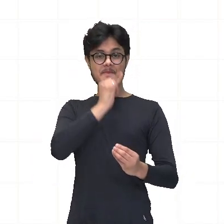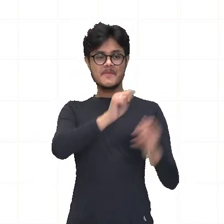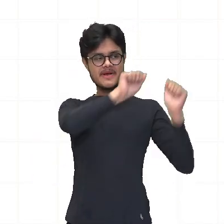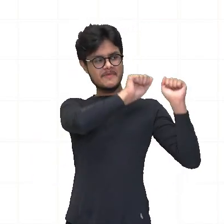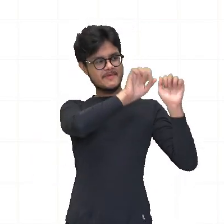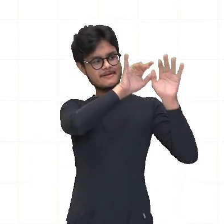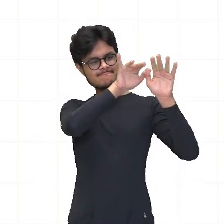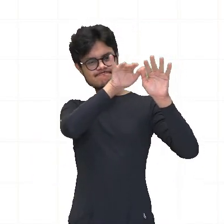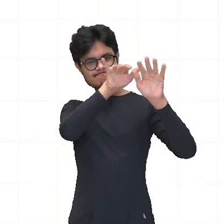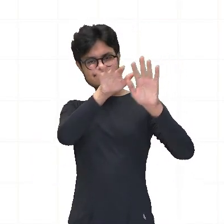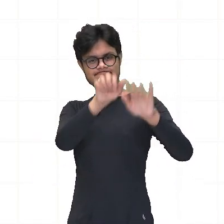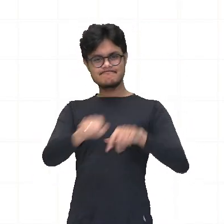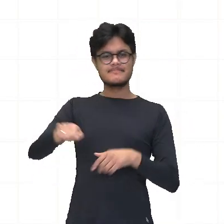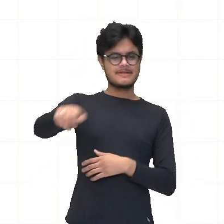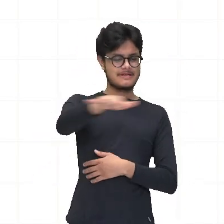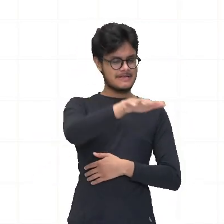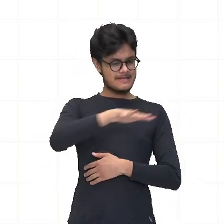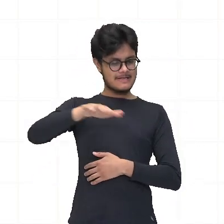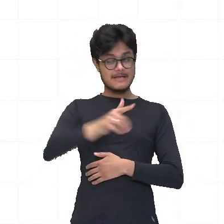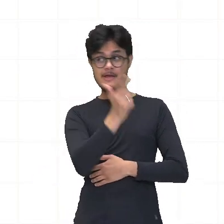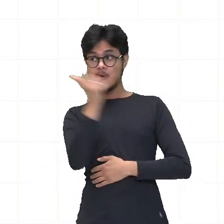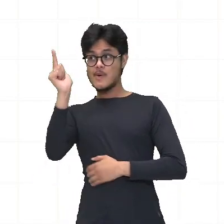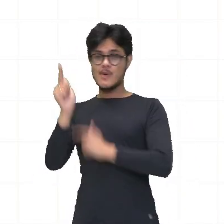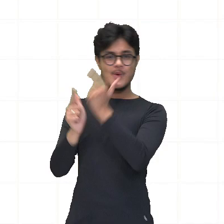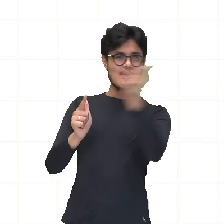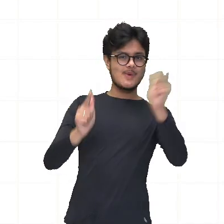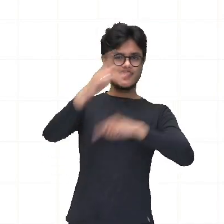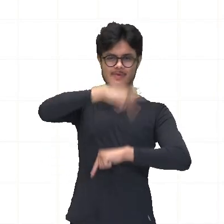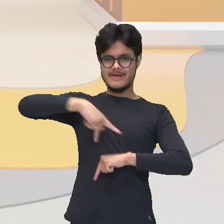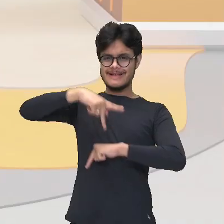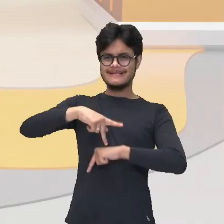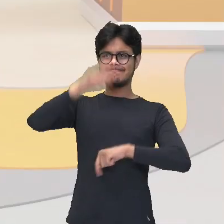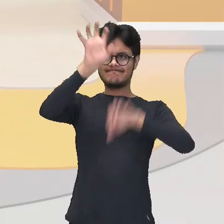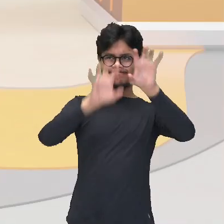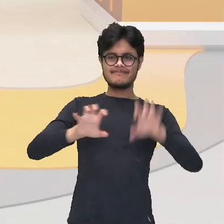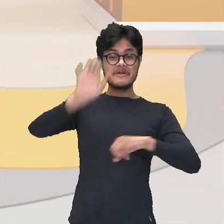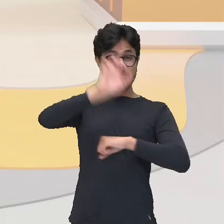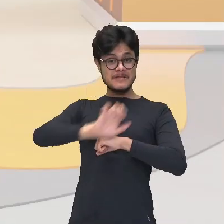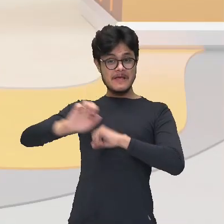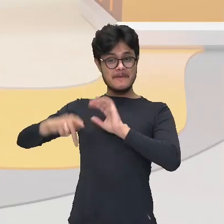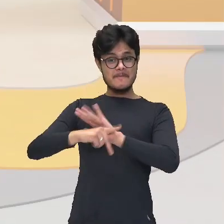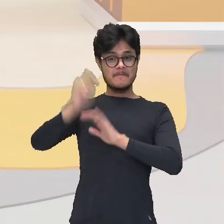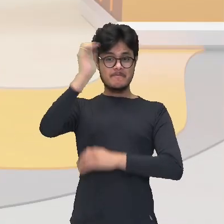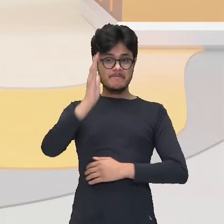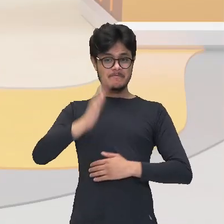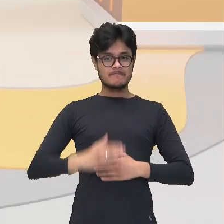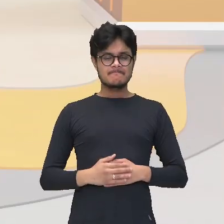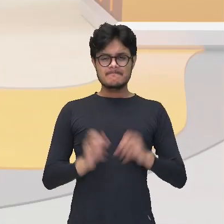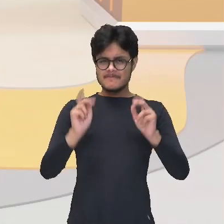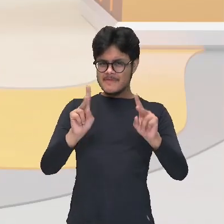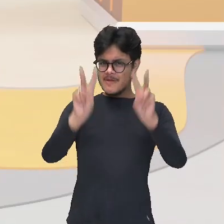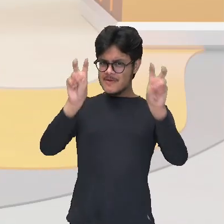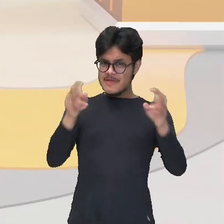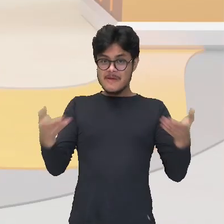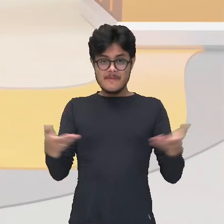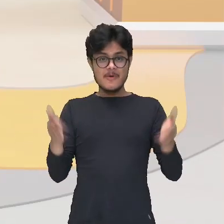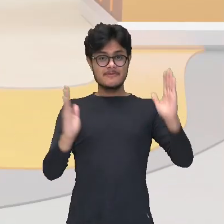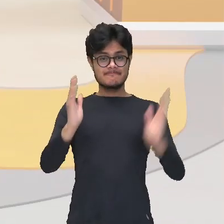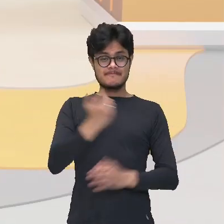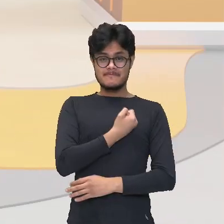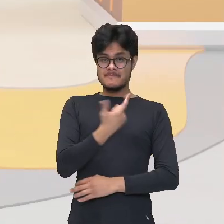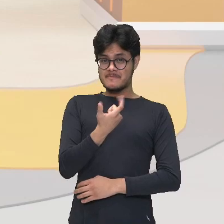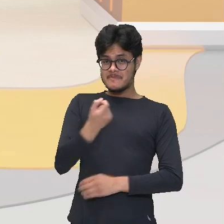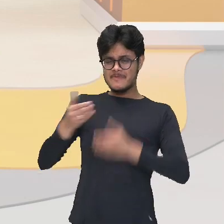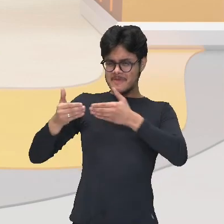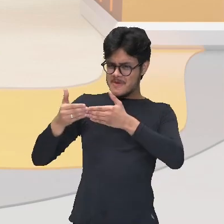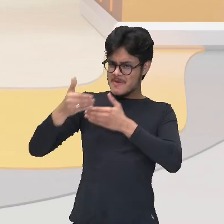verificar os movimentos migratórios, tanto internos quanto externos. Então, essa é a nossa aula de número 20, vamos